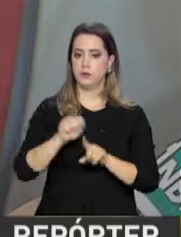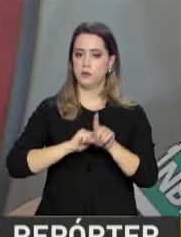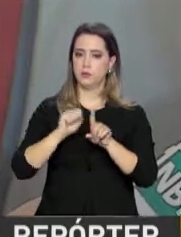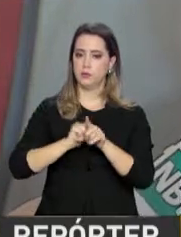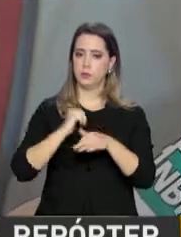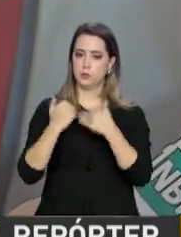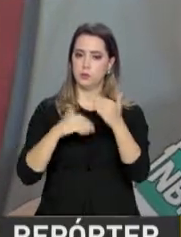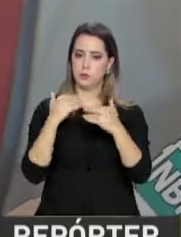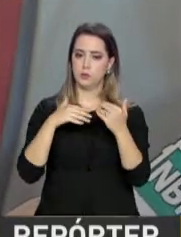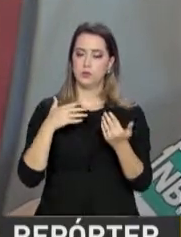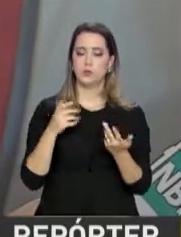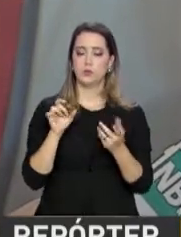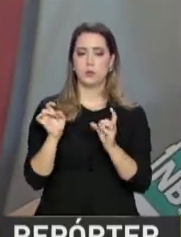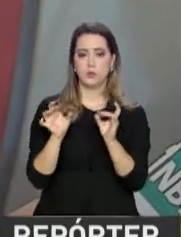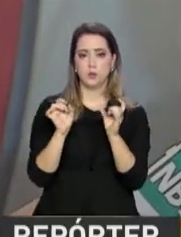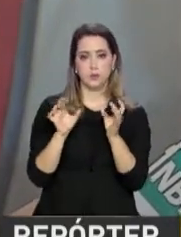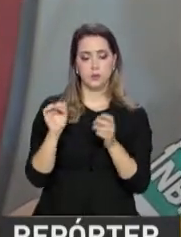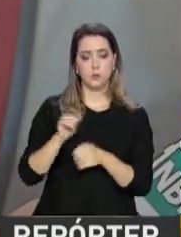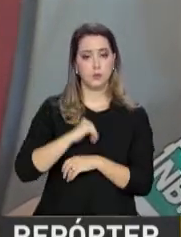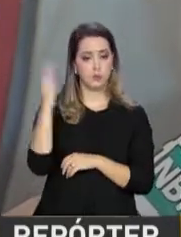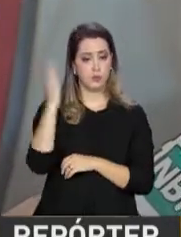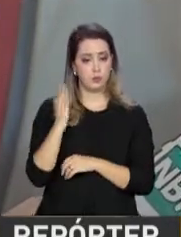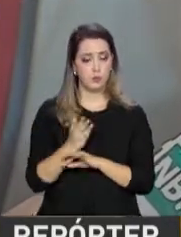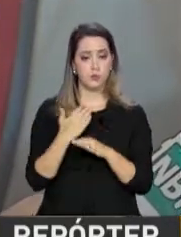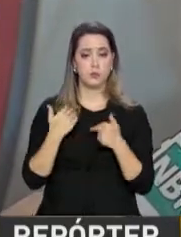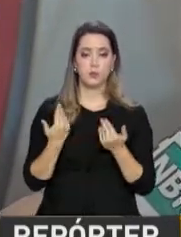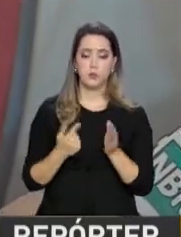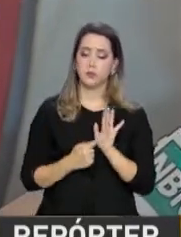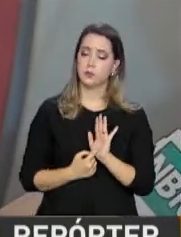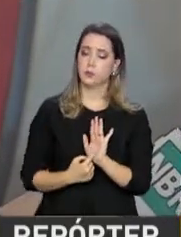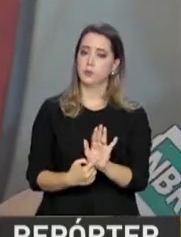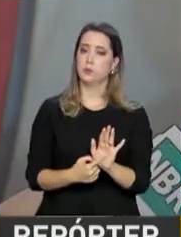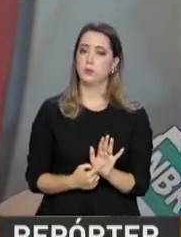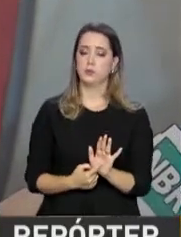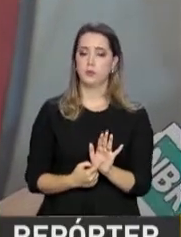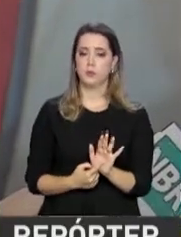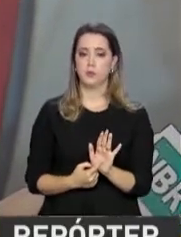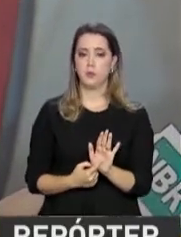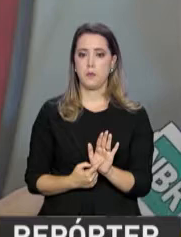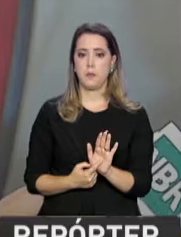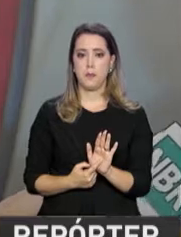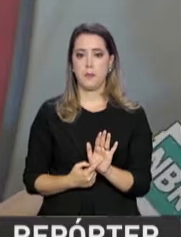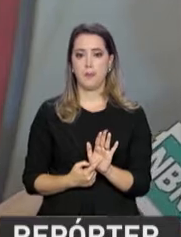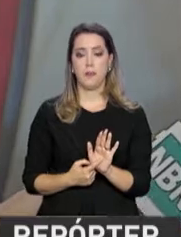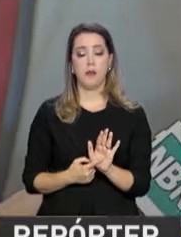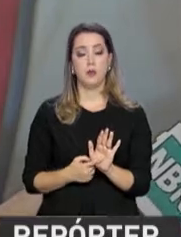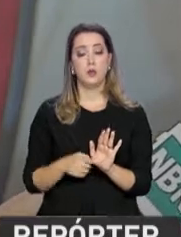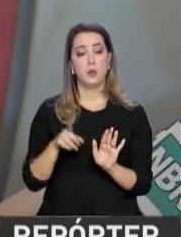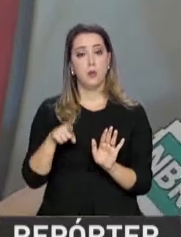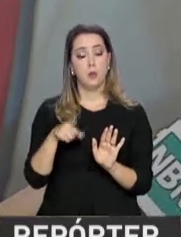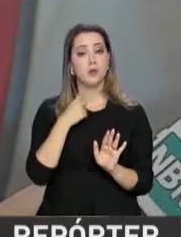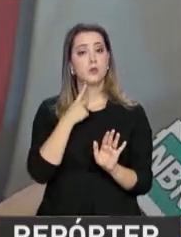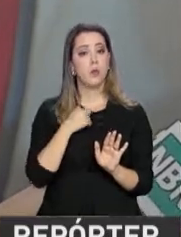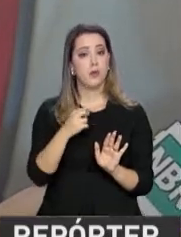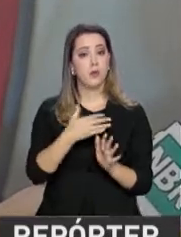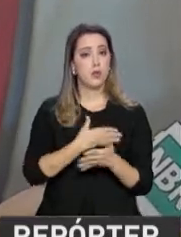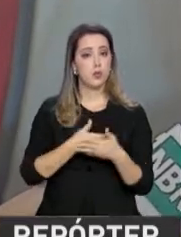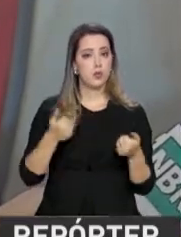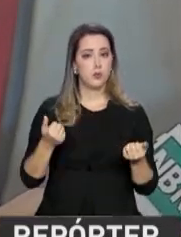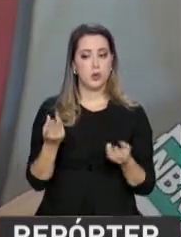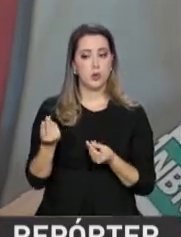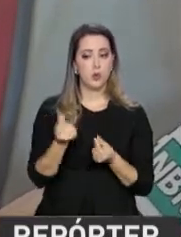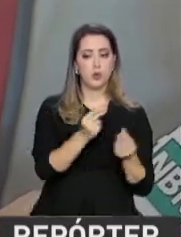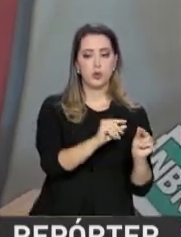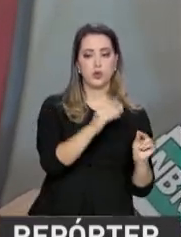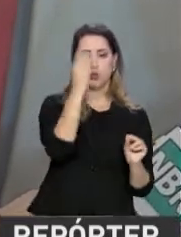das importações de bens de capital que mostra é um interesse e uma disposição maior por investimentos